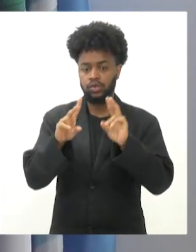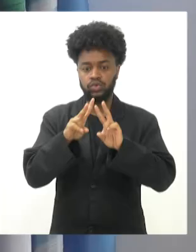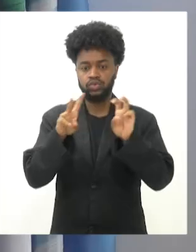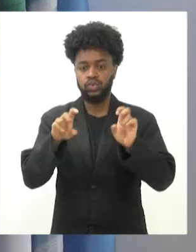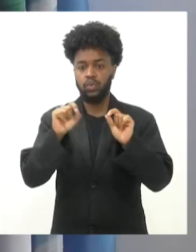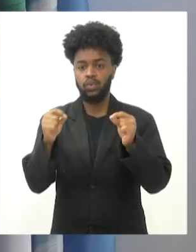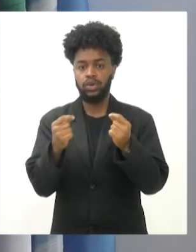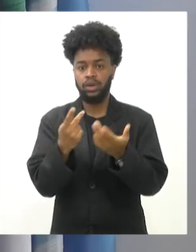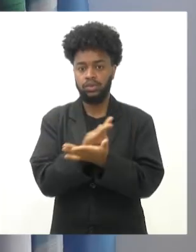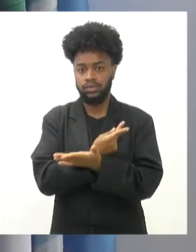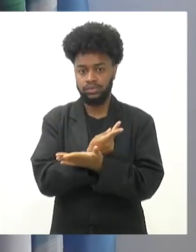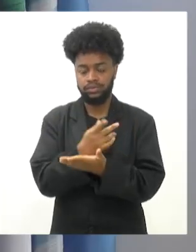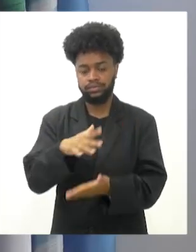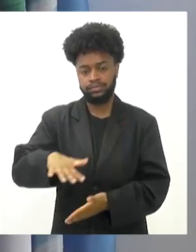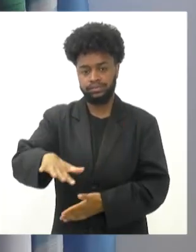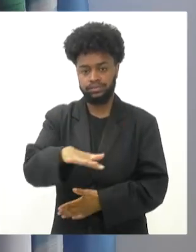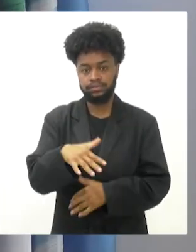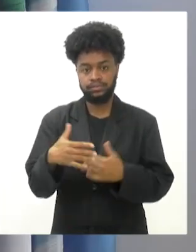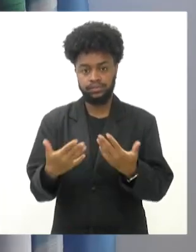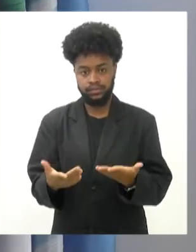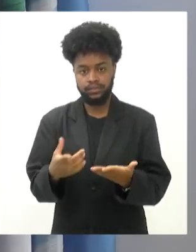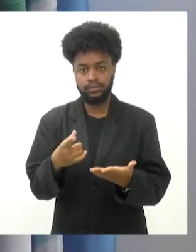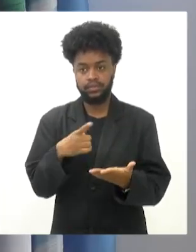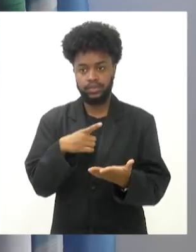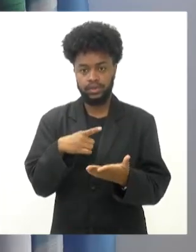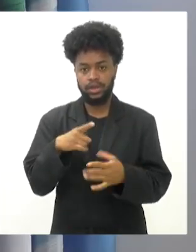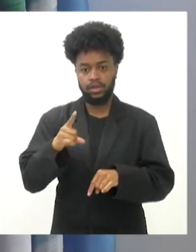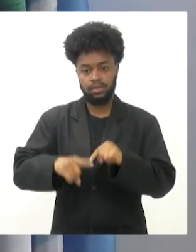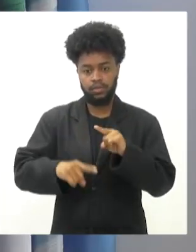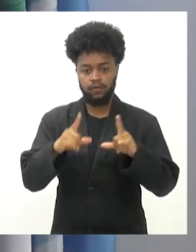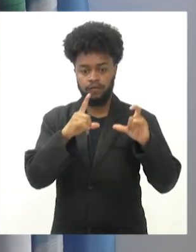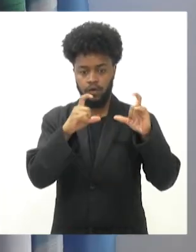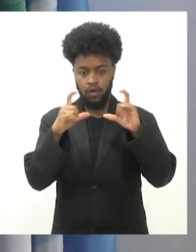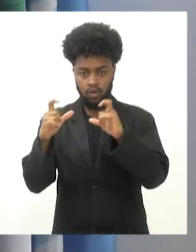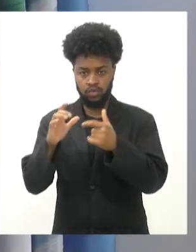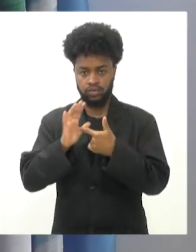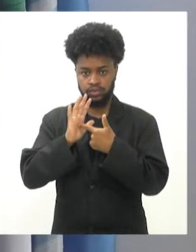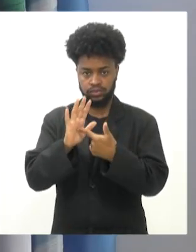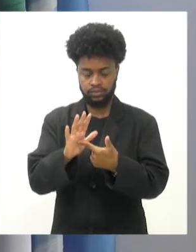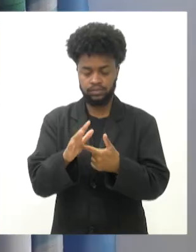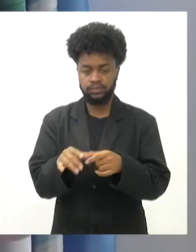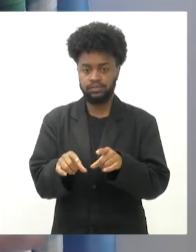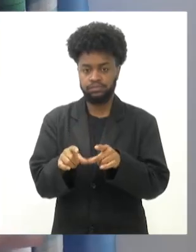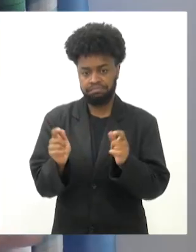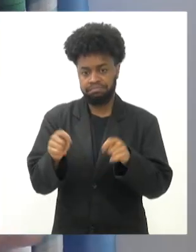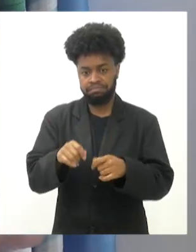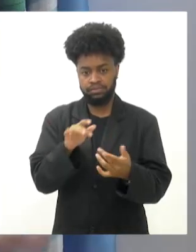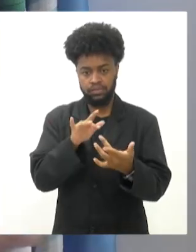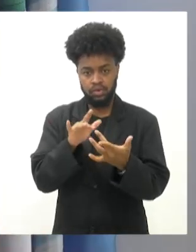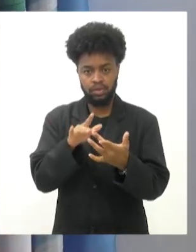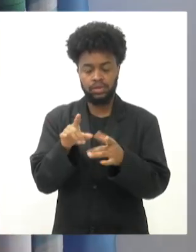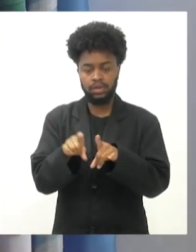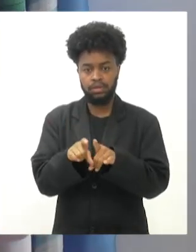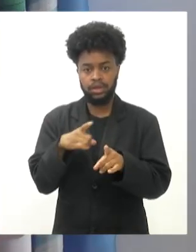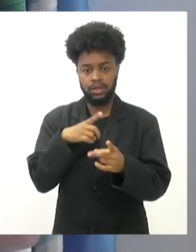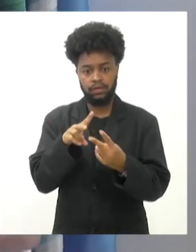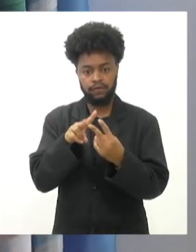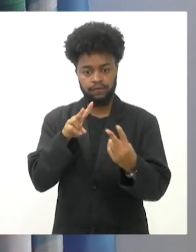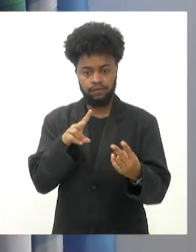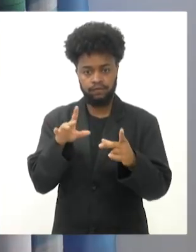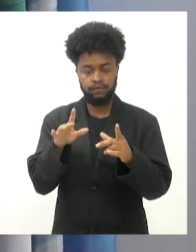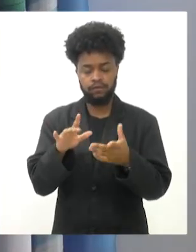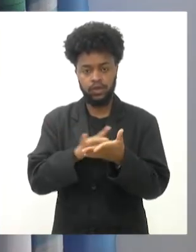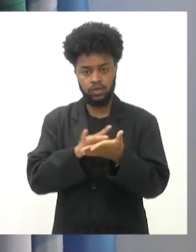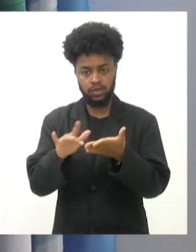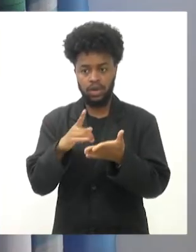tragédia como um todo. Então, tem um acervo fotográfico, que a gente tem acesso, eu tenho também por meio digital, mas estão